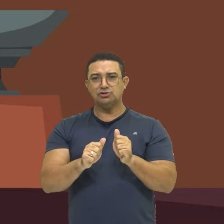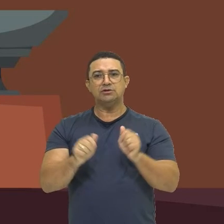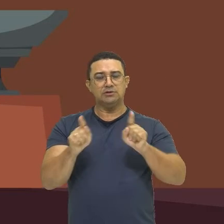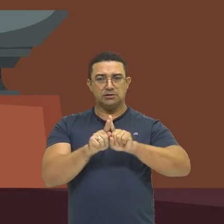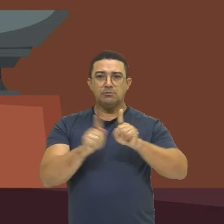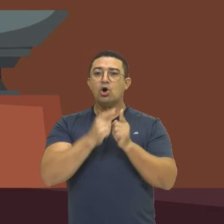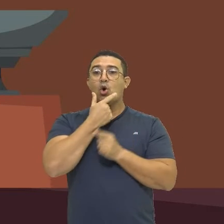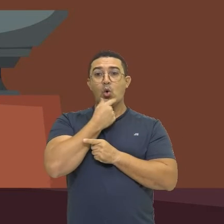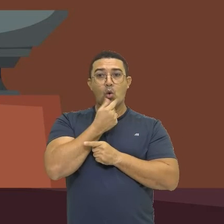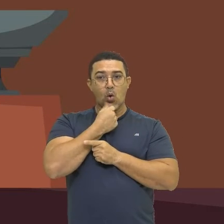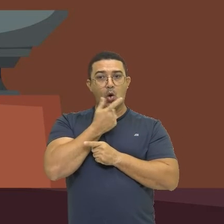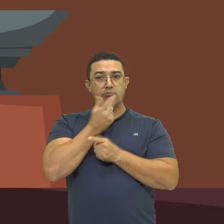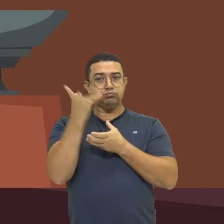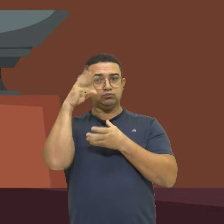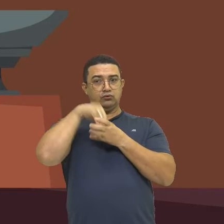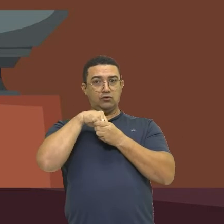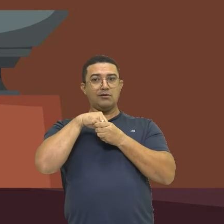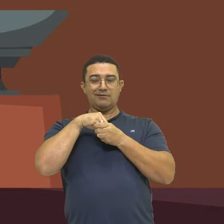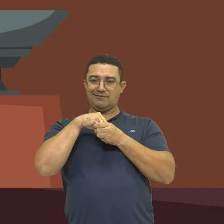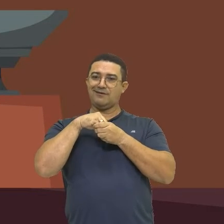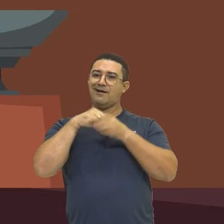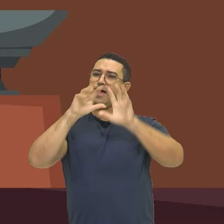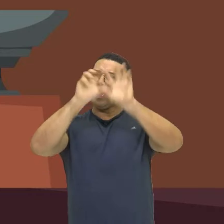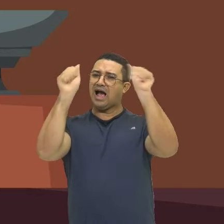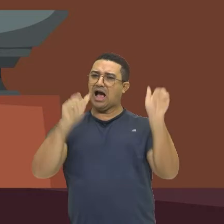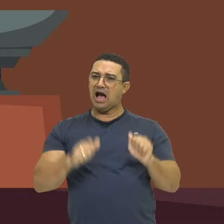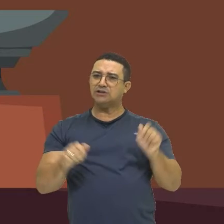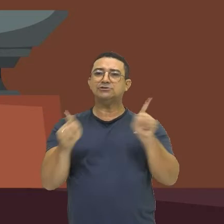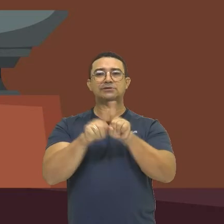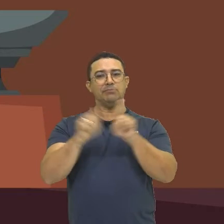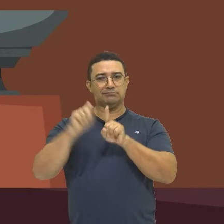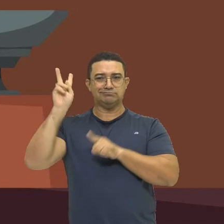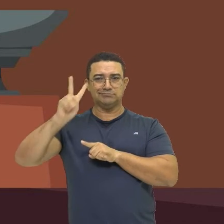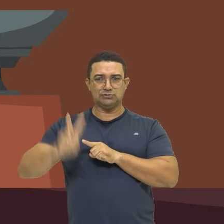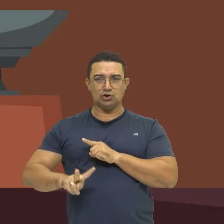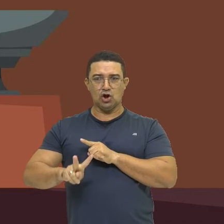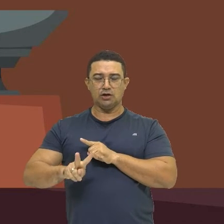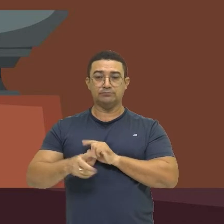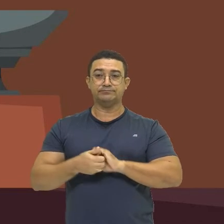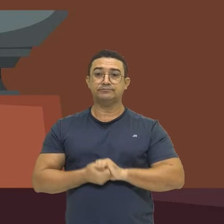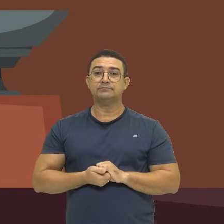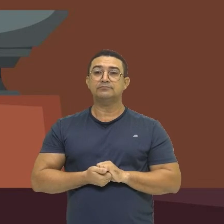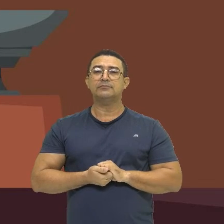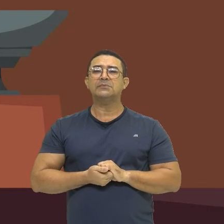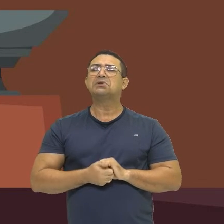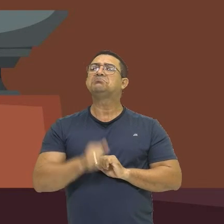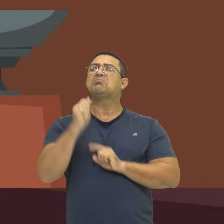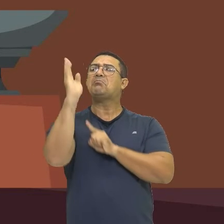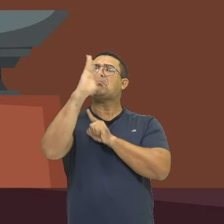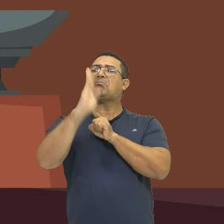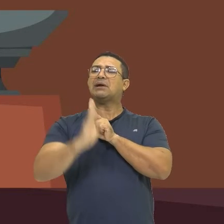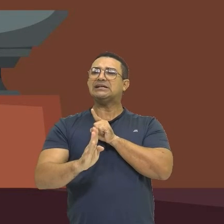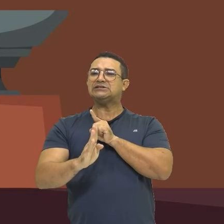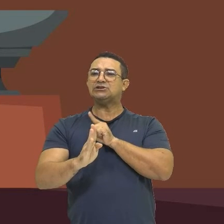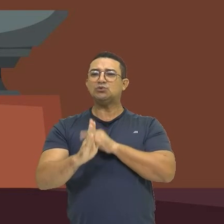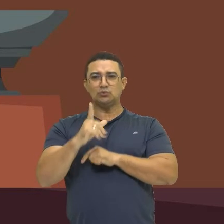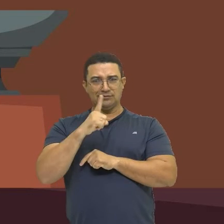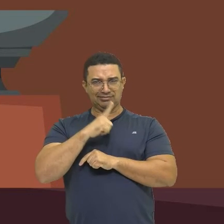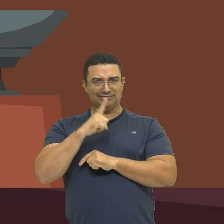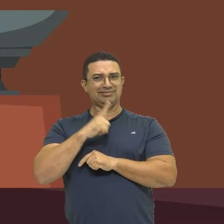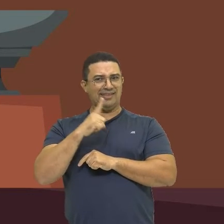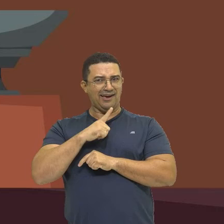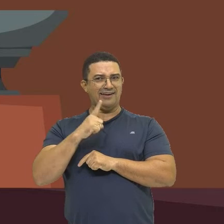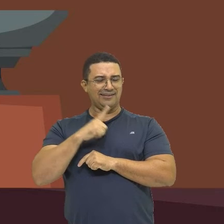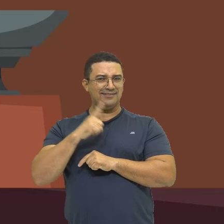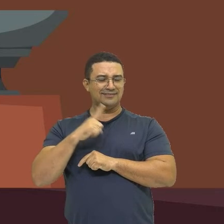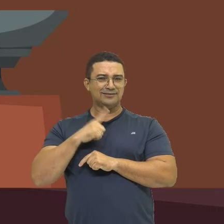arte, mas também o quê? A história, tá bom? E o Brasil? Será que no Brasil nós temos alguns resquícios